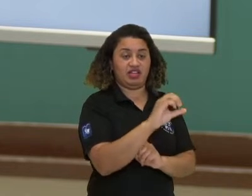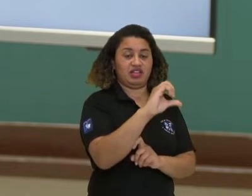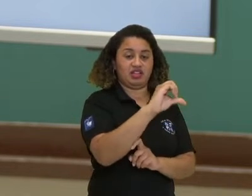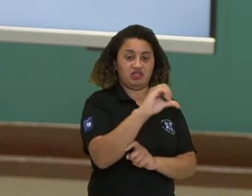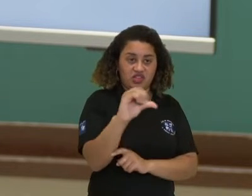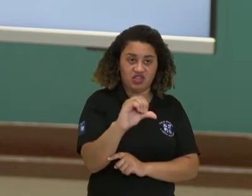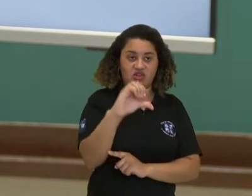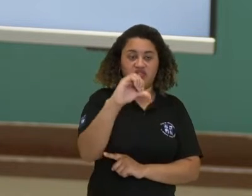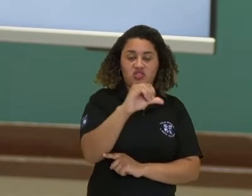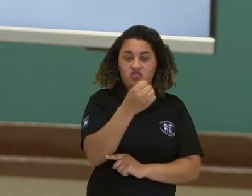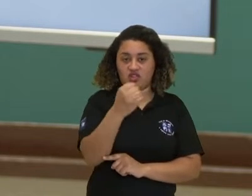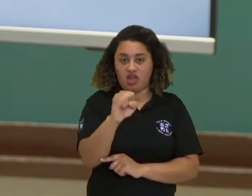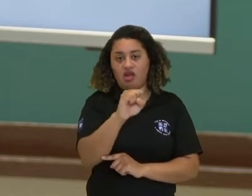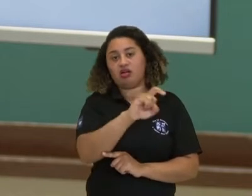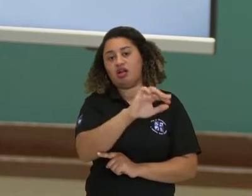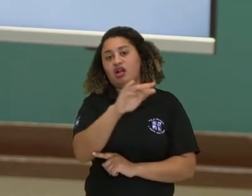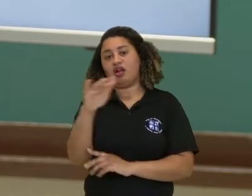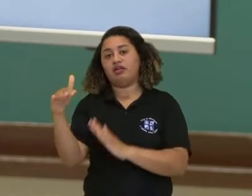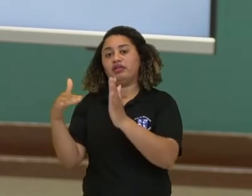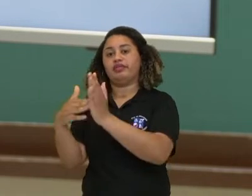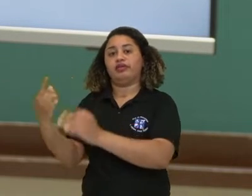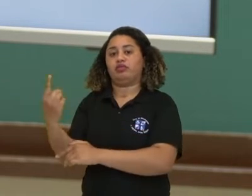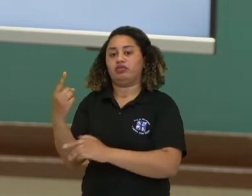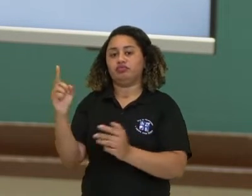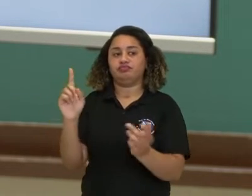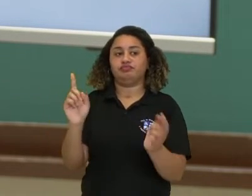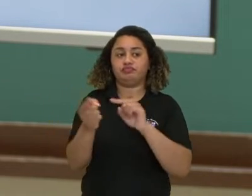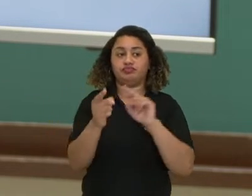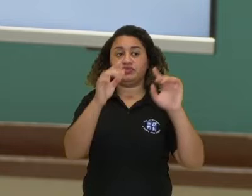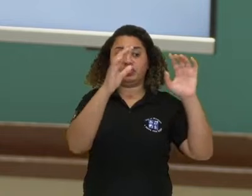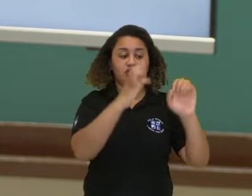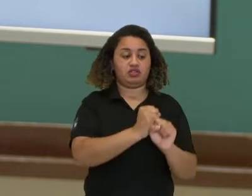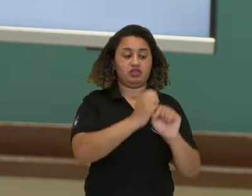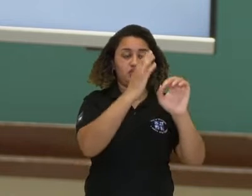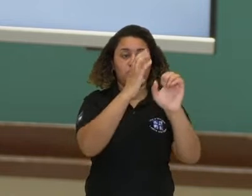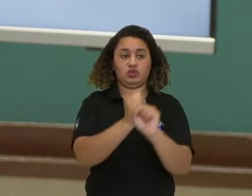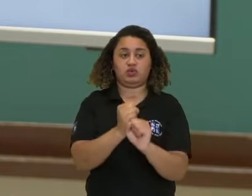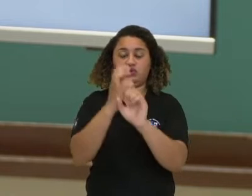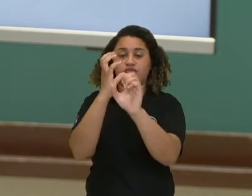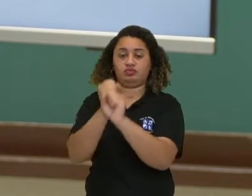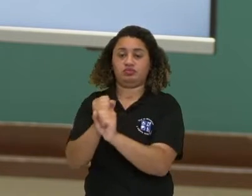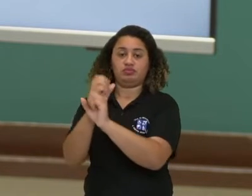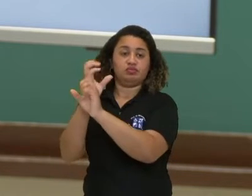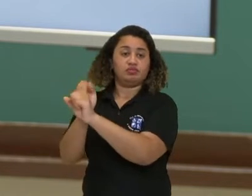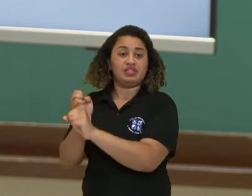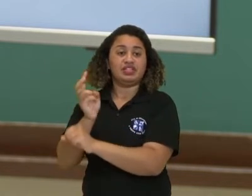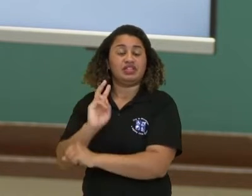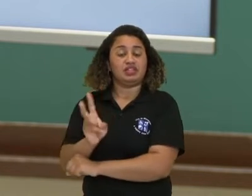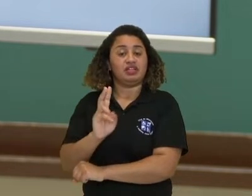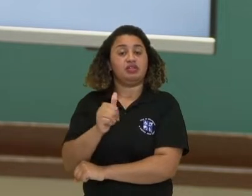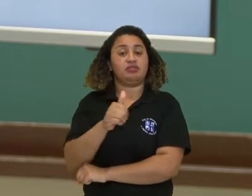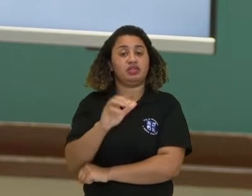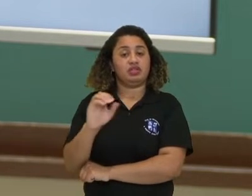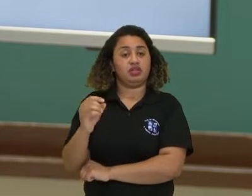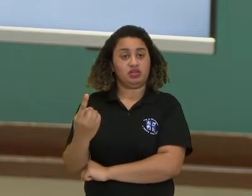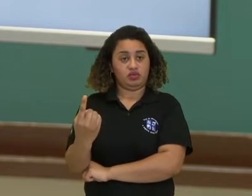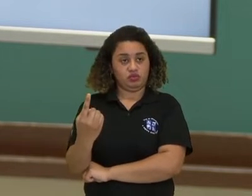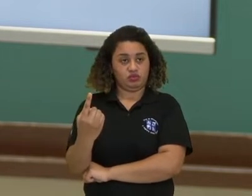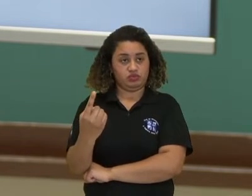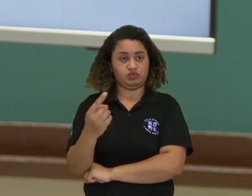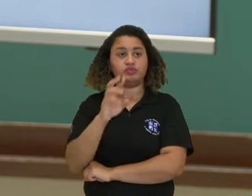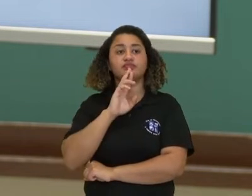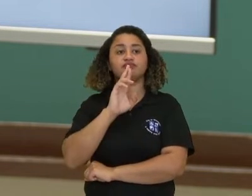do 100 até o 1. E vou somando as parcelas, 101, 101, 101, ok?